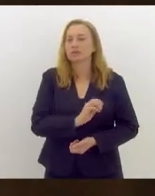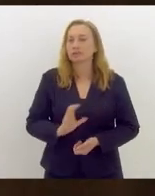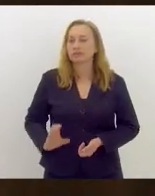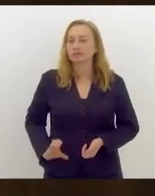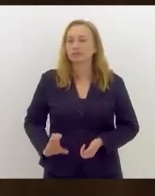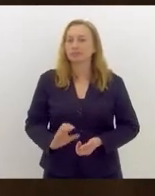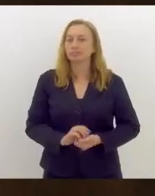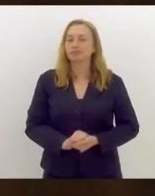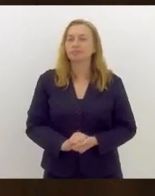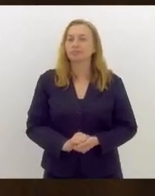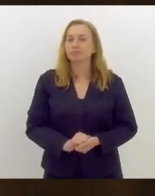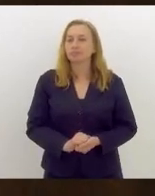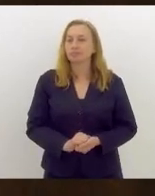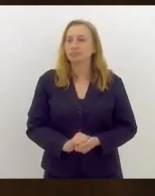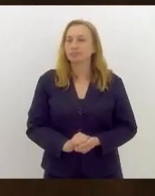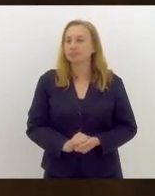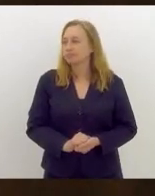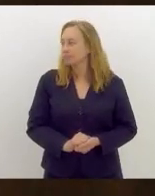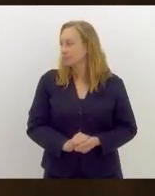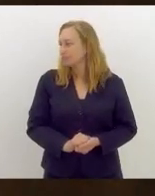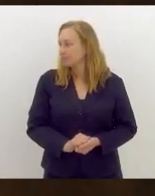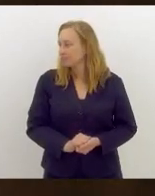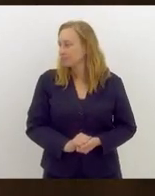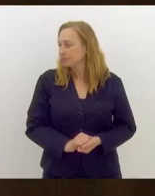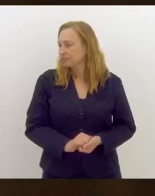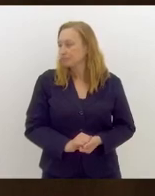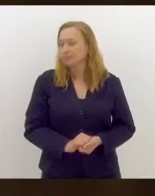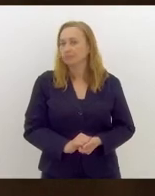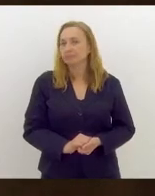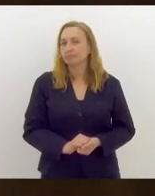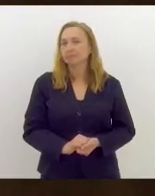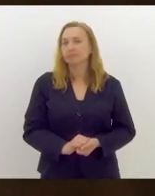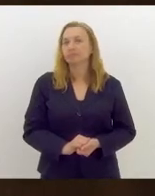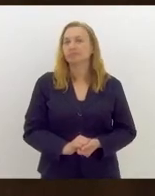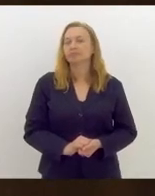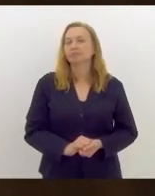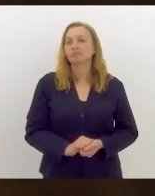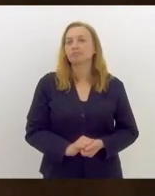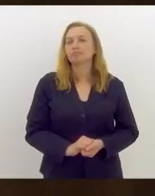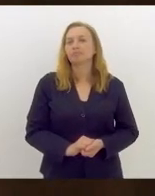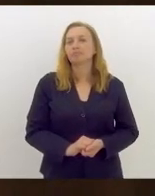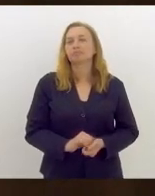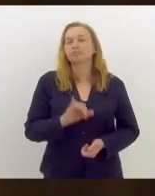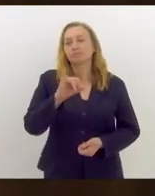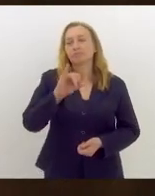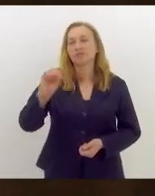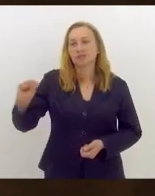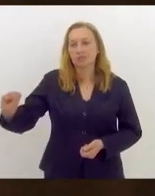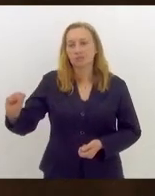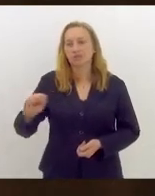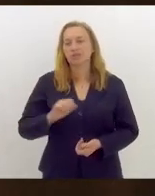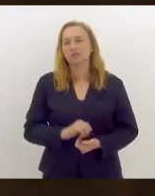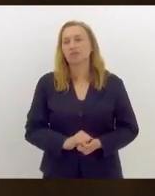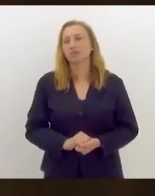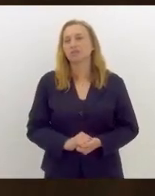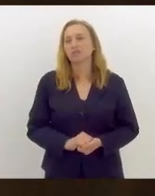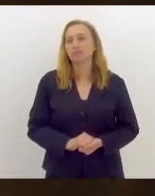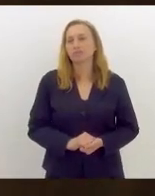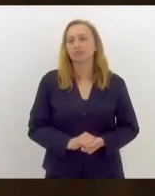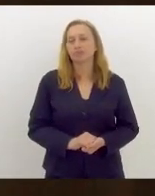Siciliano que altera alíquota de ICMS